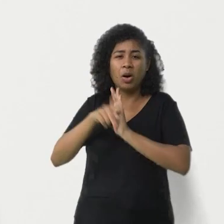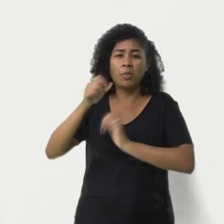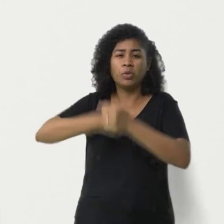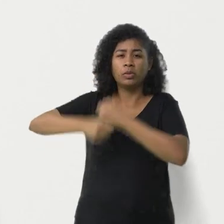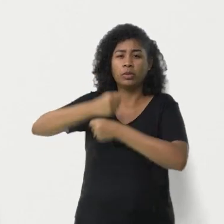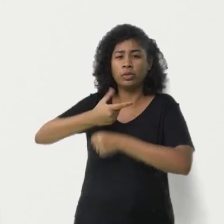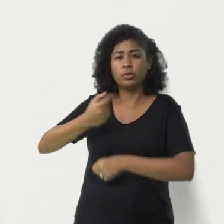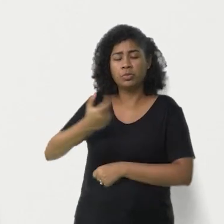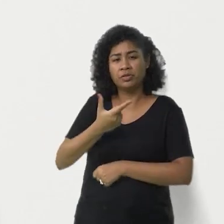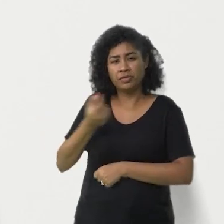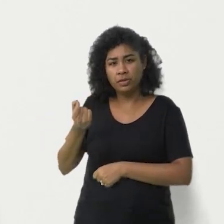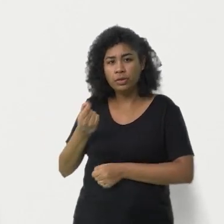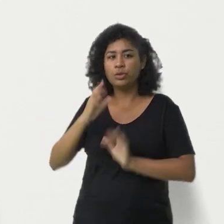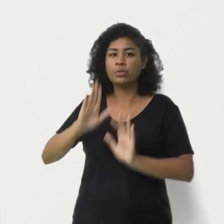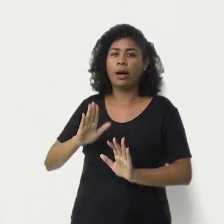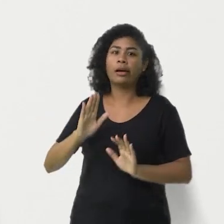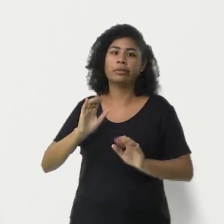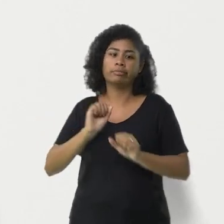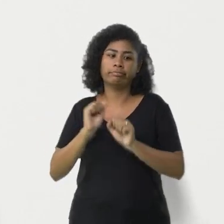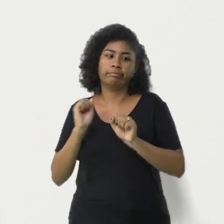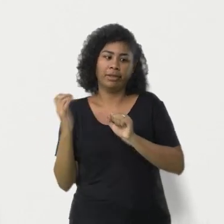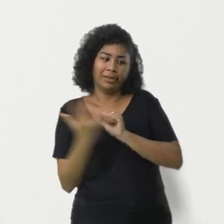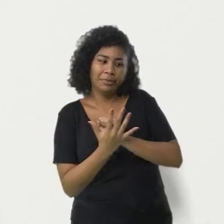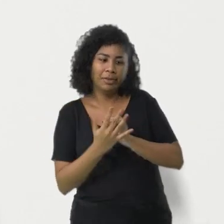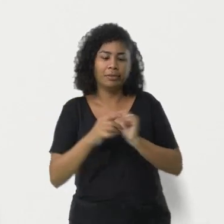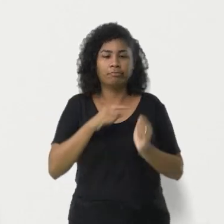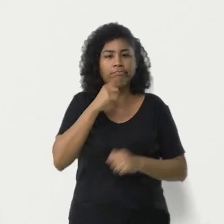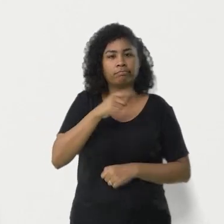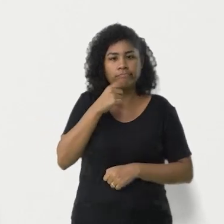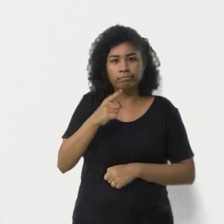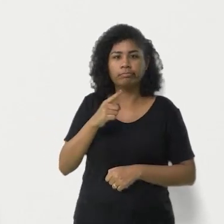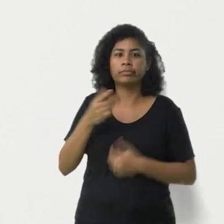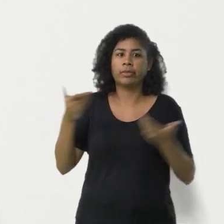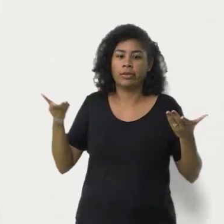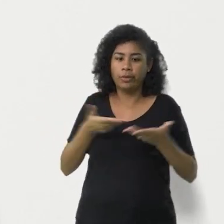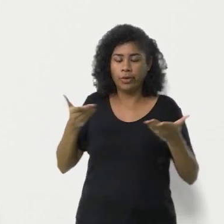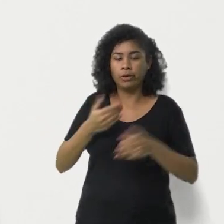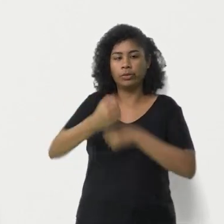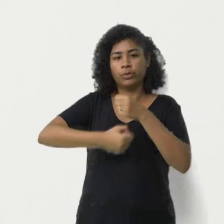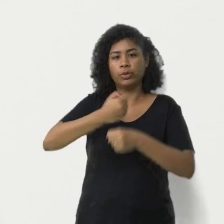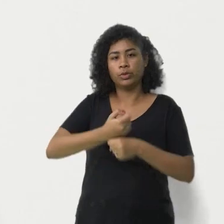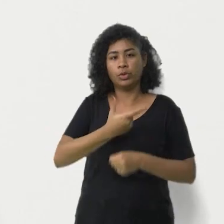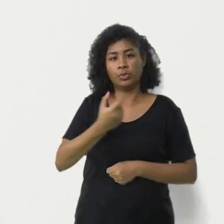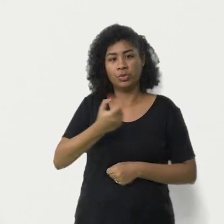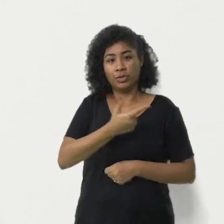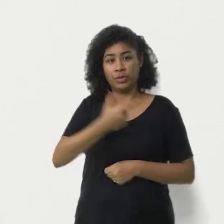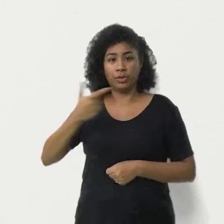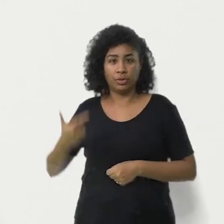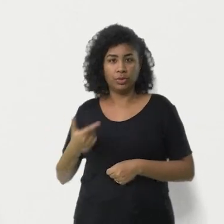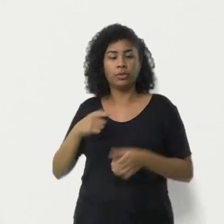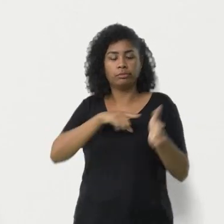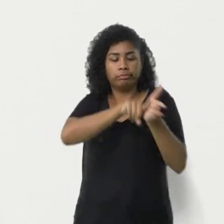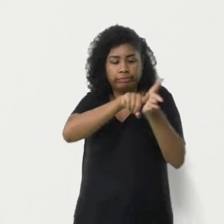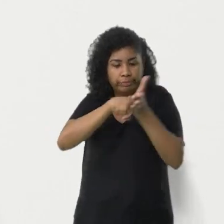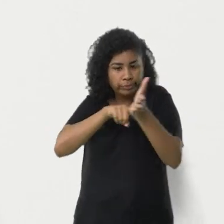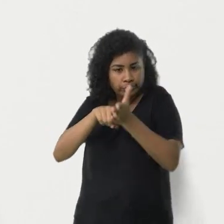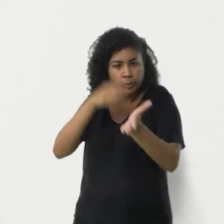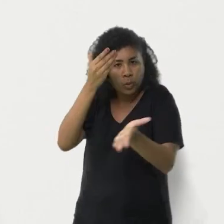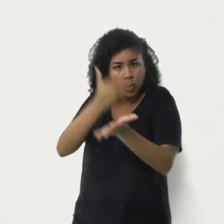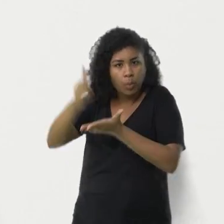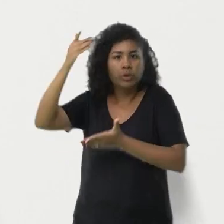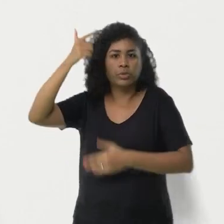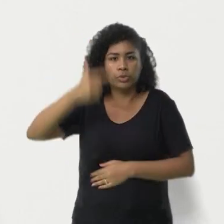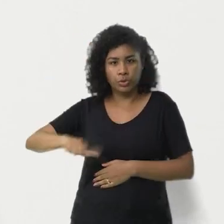a pandemia, não teve esse censo, então no ano de 2022 está ocorrendo para atualizar esses dados,